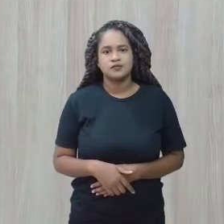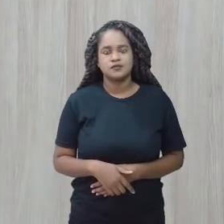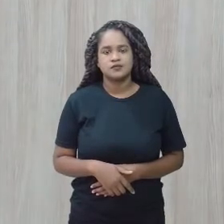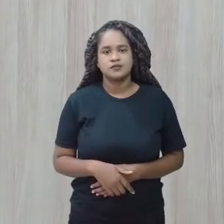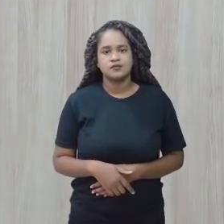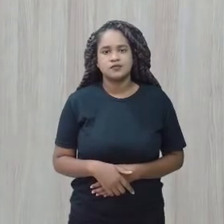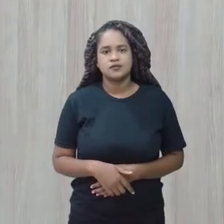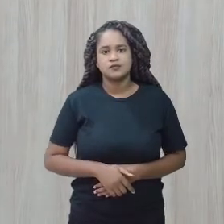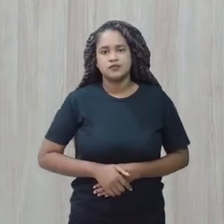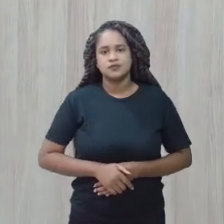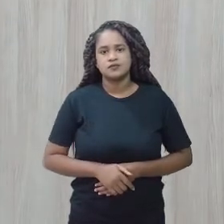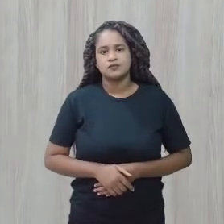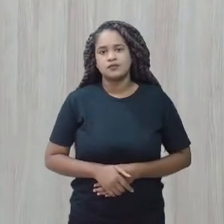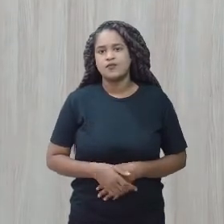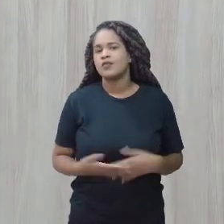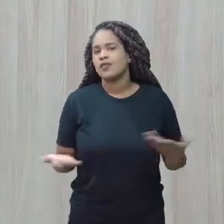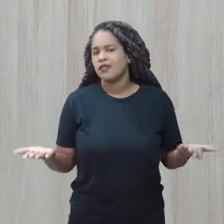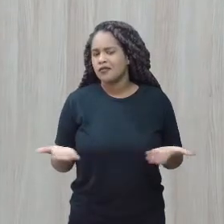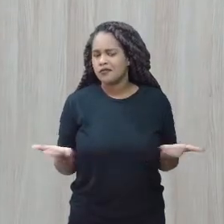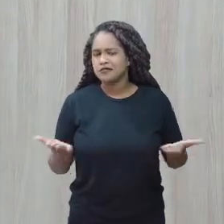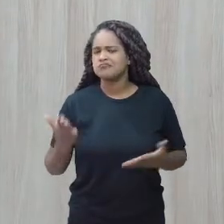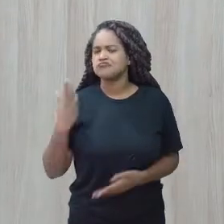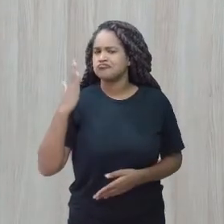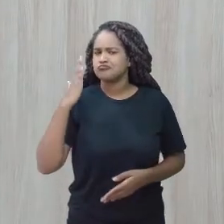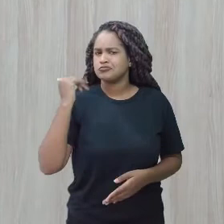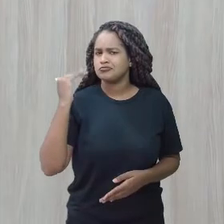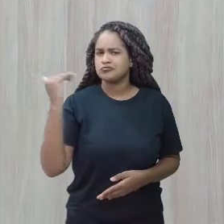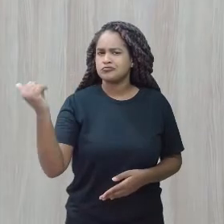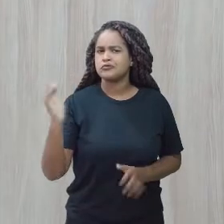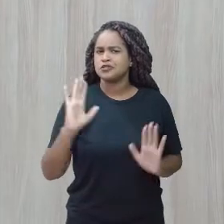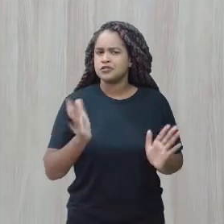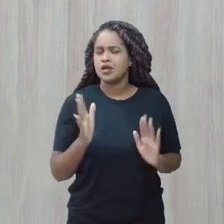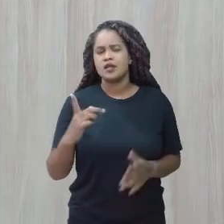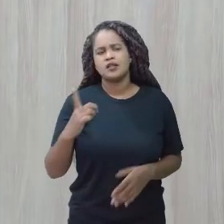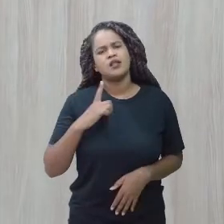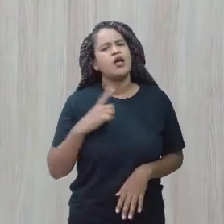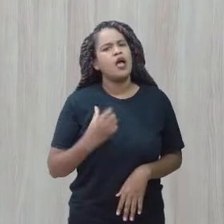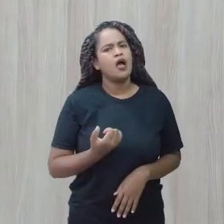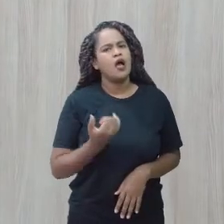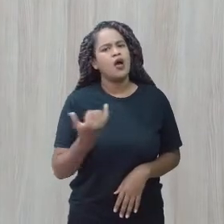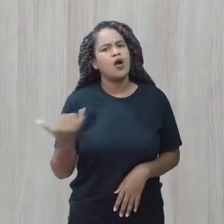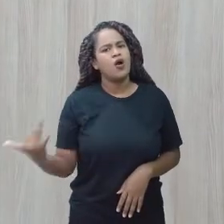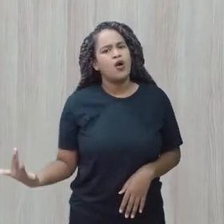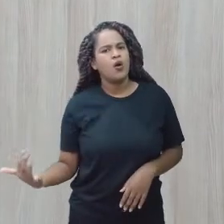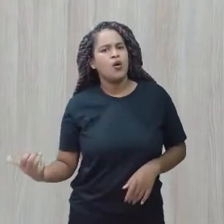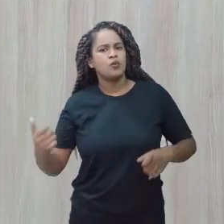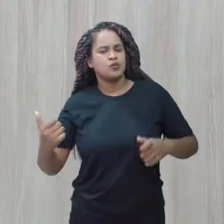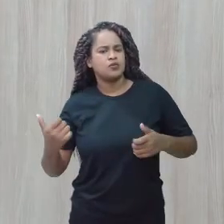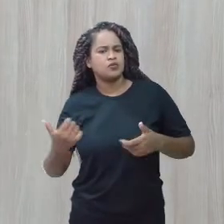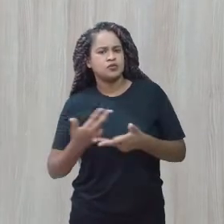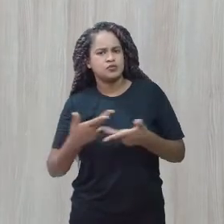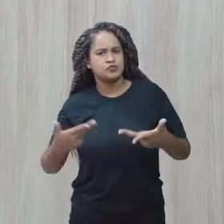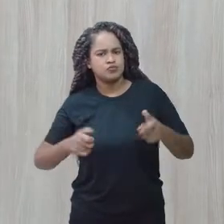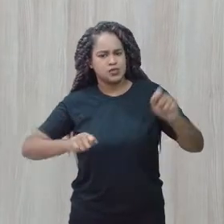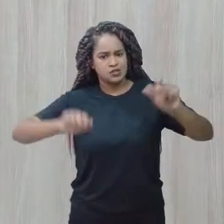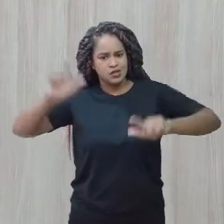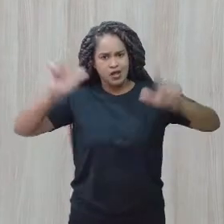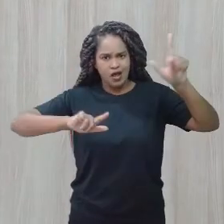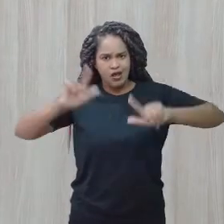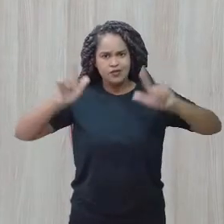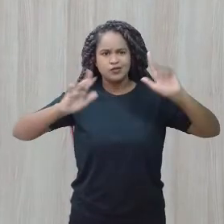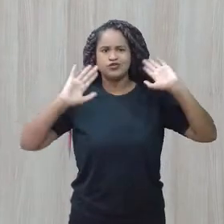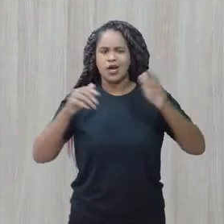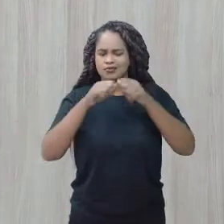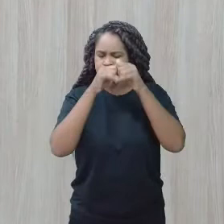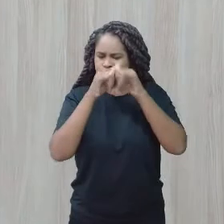Hoje em dia mais famosinha, digamos assim, né? A gente já tem algumas matérias que passam na TV, já tem uma visibilidade,